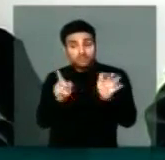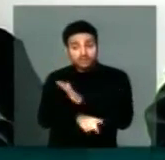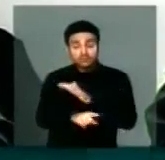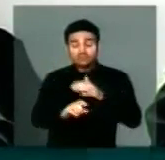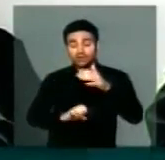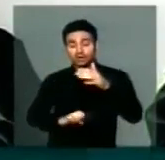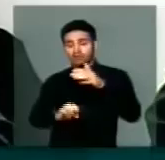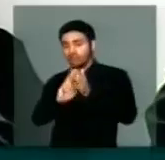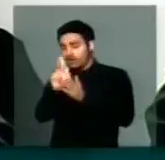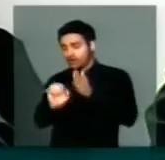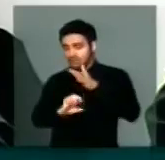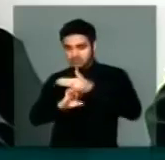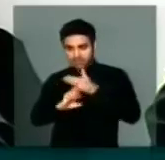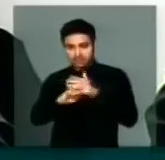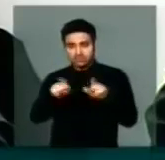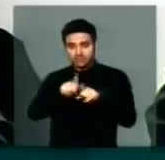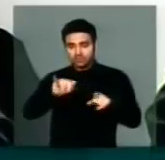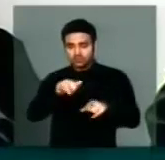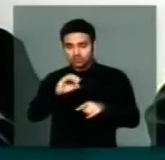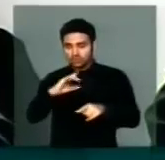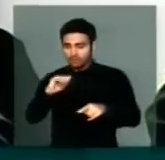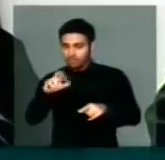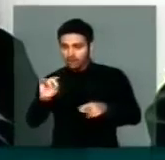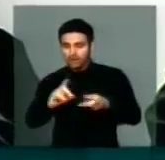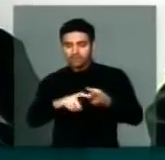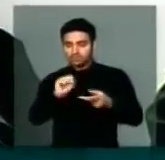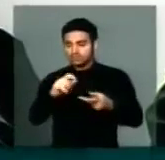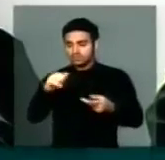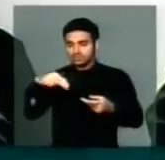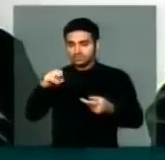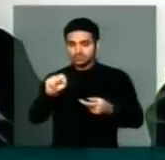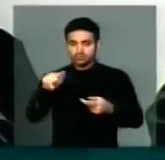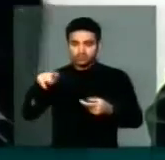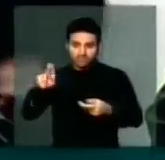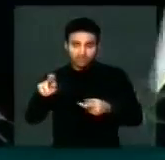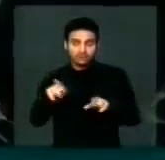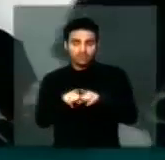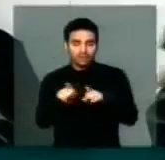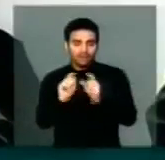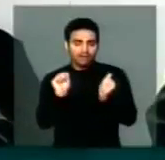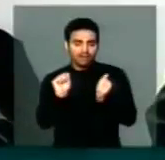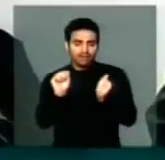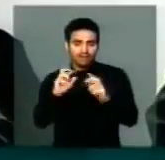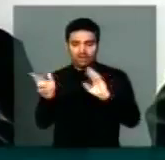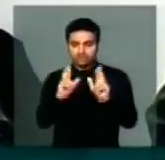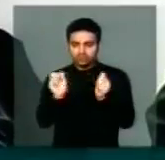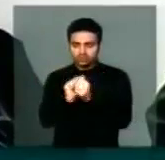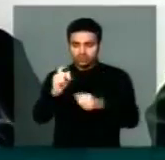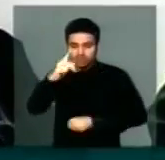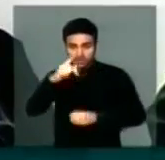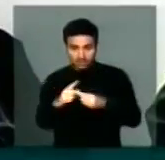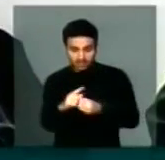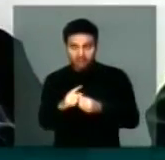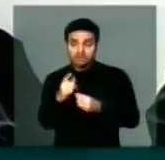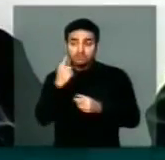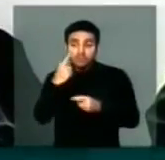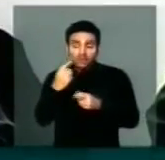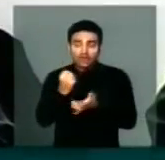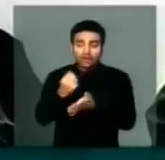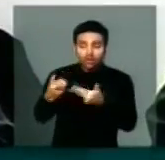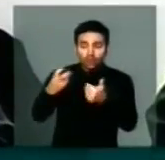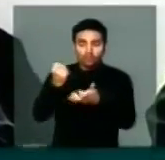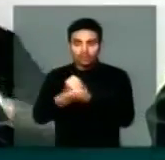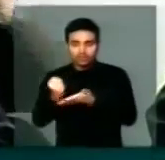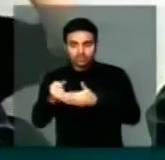Toyo e Mitsui, sobre Júlio Camargo, Samsung e suas relações com a Petrobras e cobrando contratos e outras questões. Que por isso,